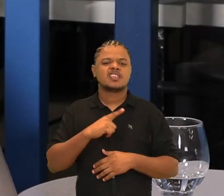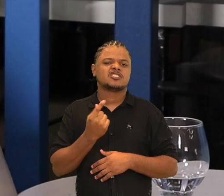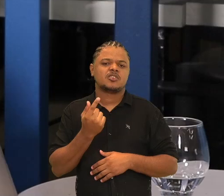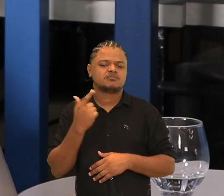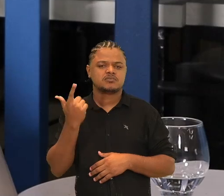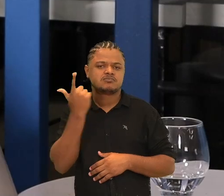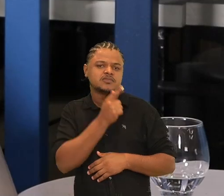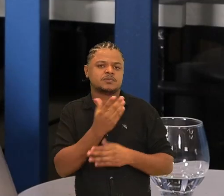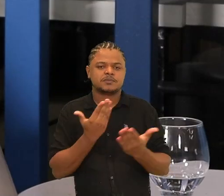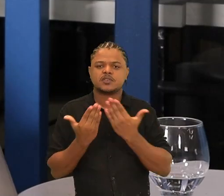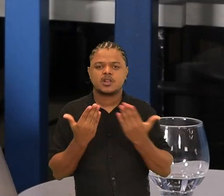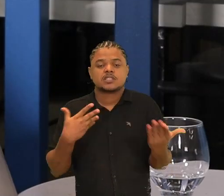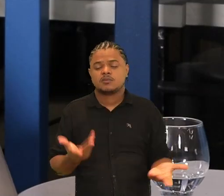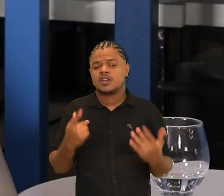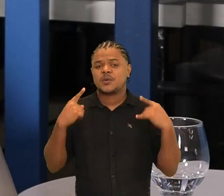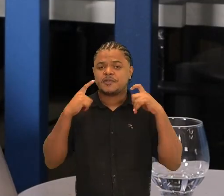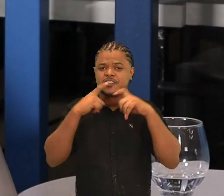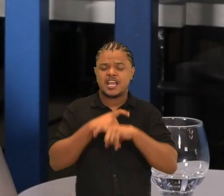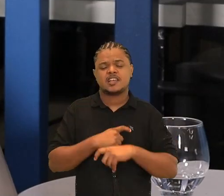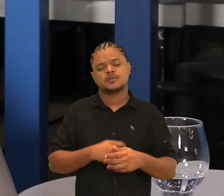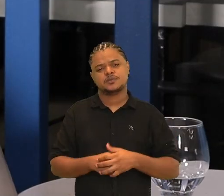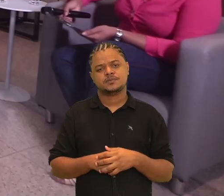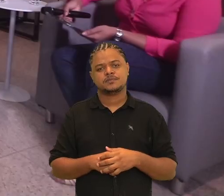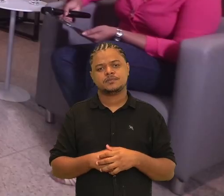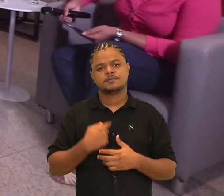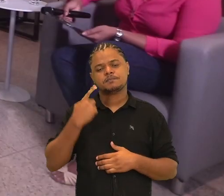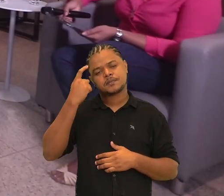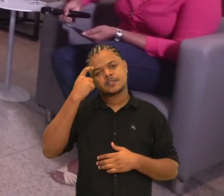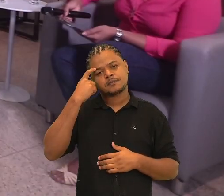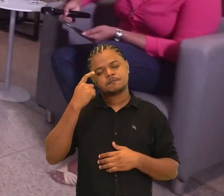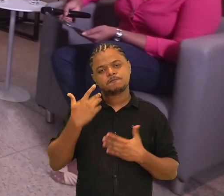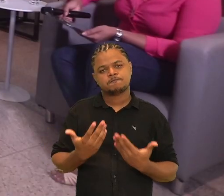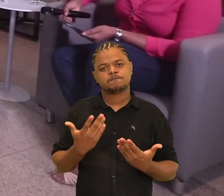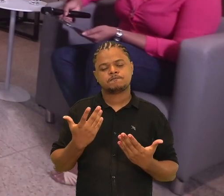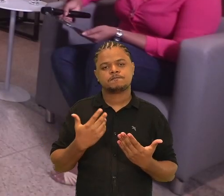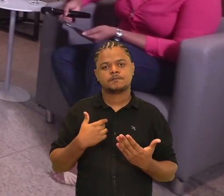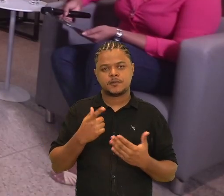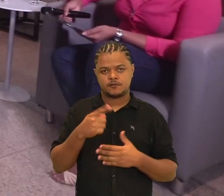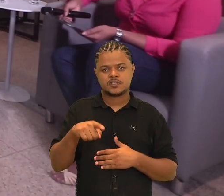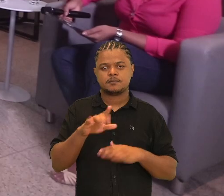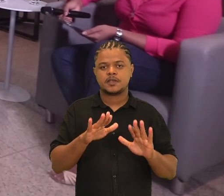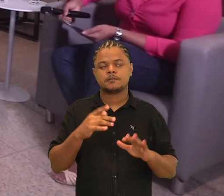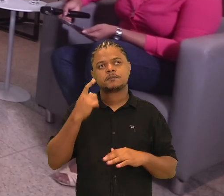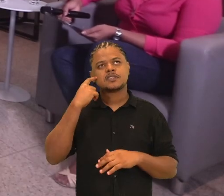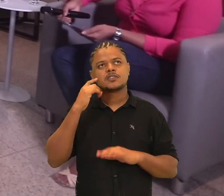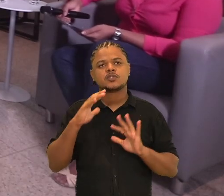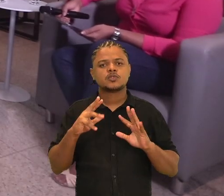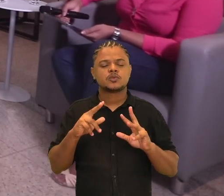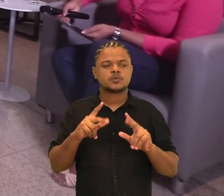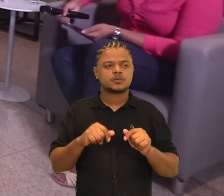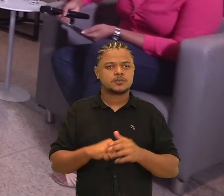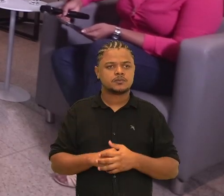É muito complicado quando você pensa que você precisa ter um momento para você, mas a minha cabeça está todo o tempo no meu filho, eu não tenho um tempo